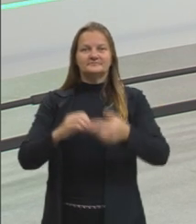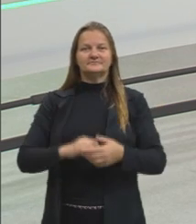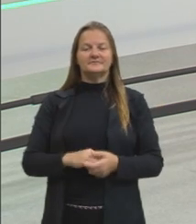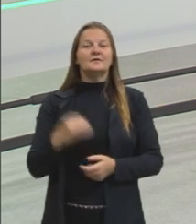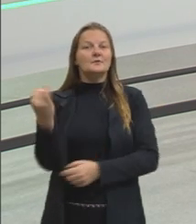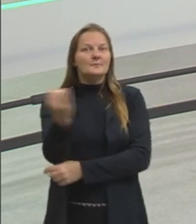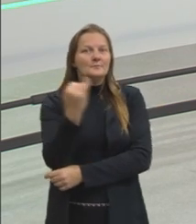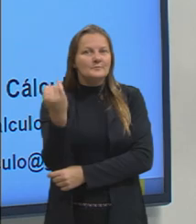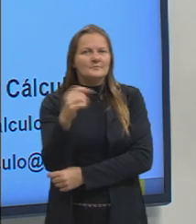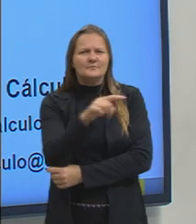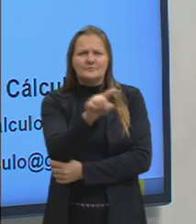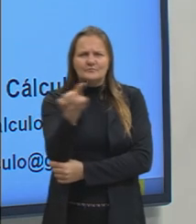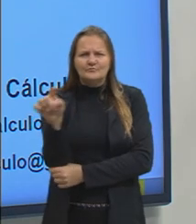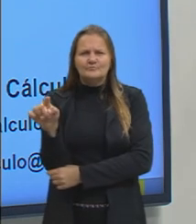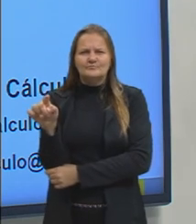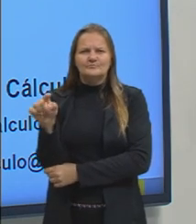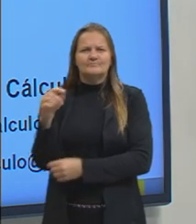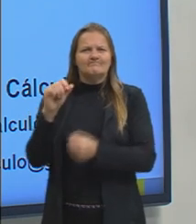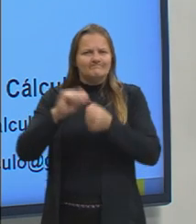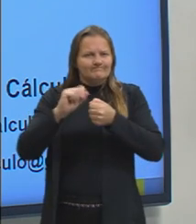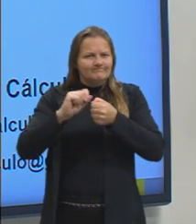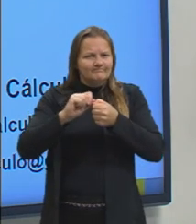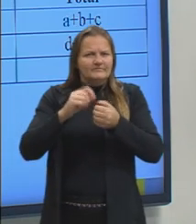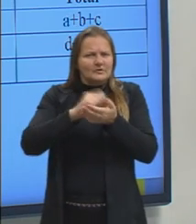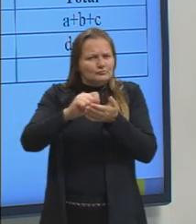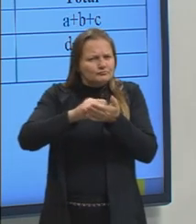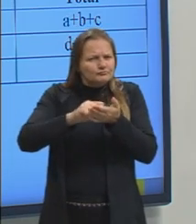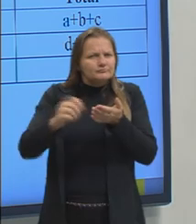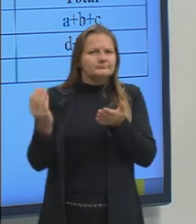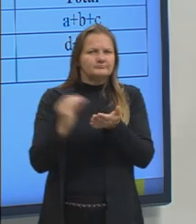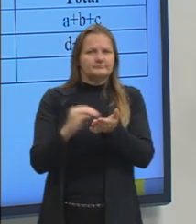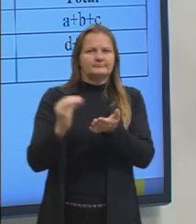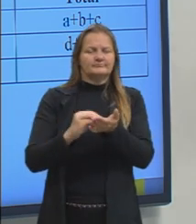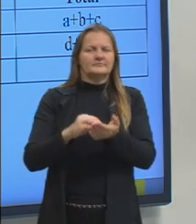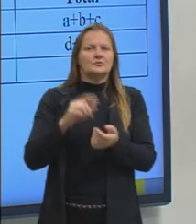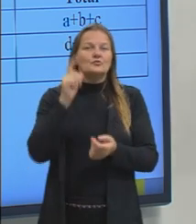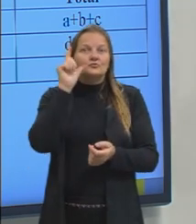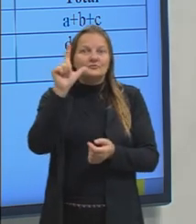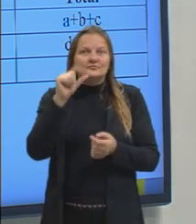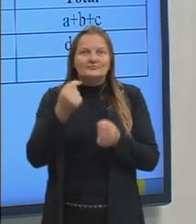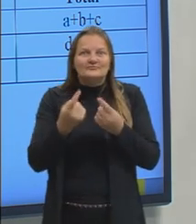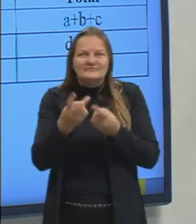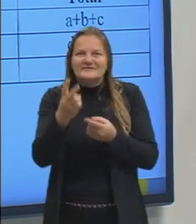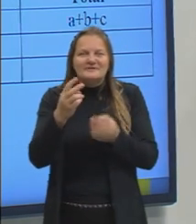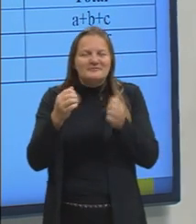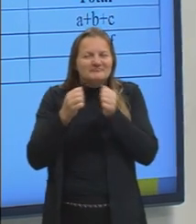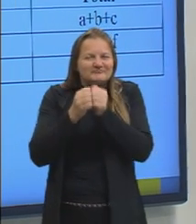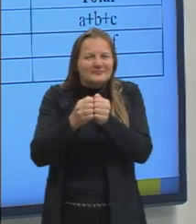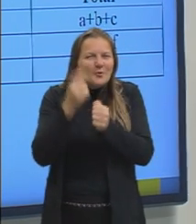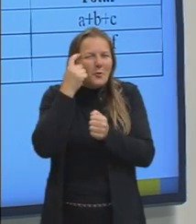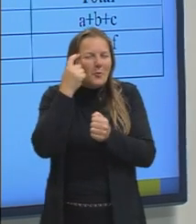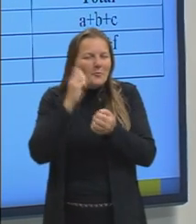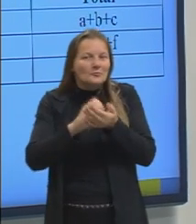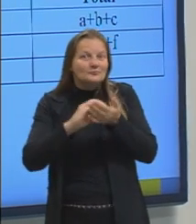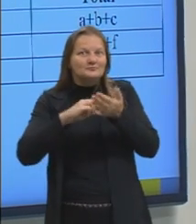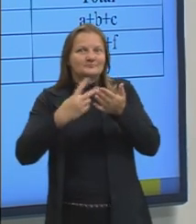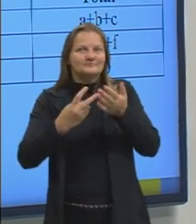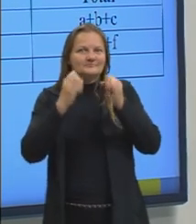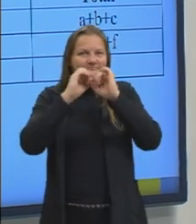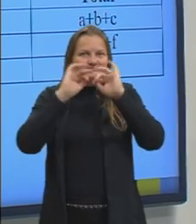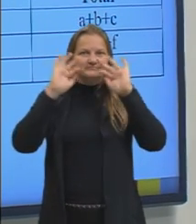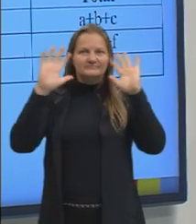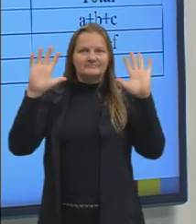é importante que você faça um realmente as anotações e consigam acompanhar a forma de interpretar